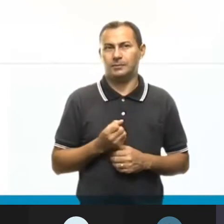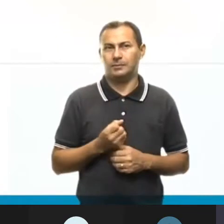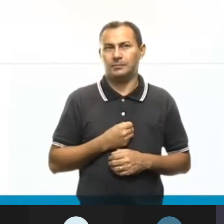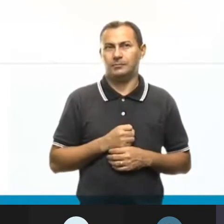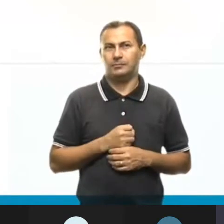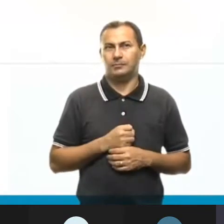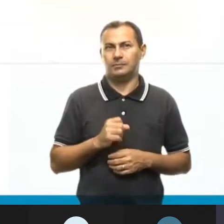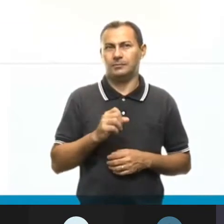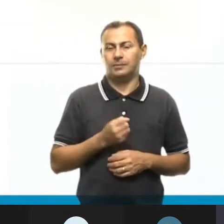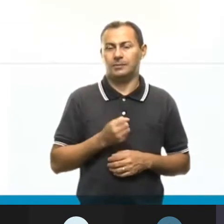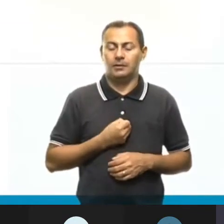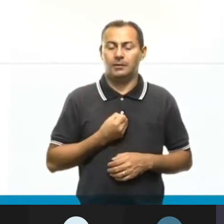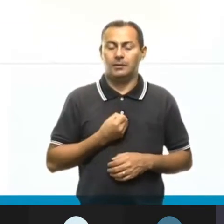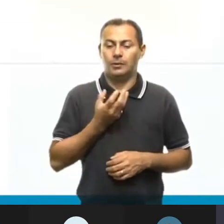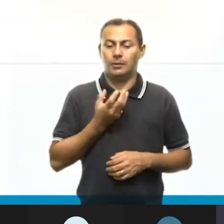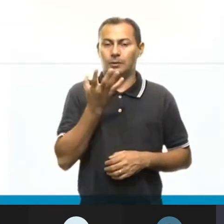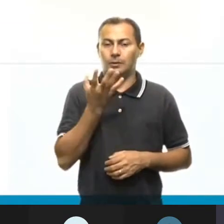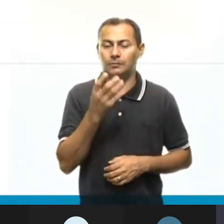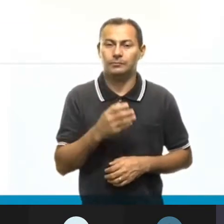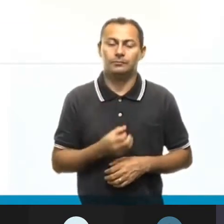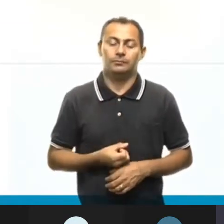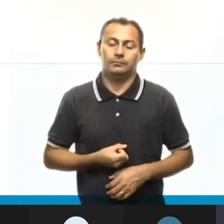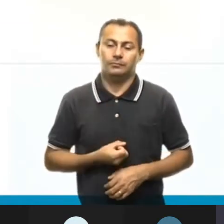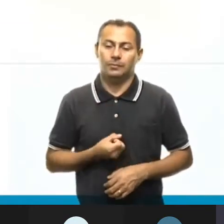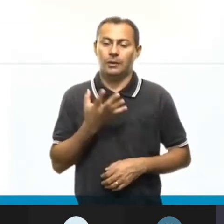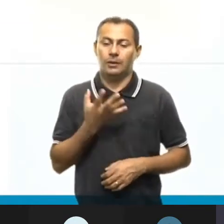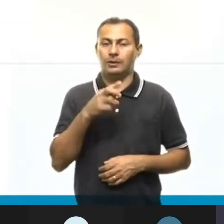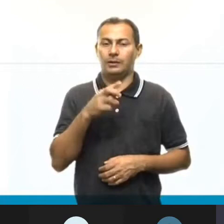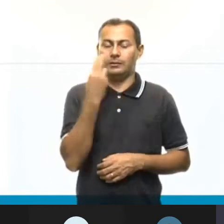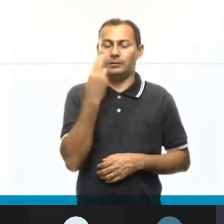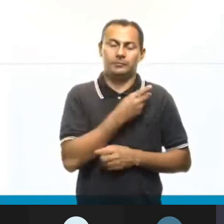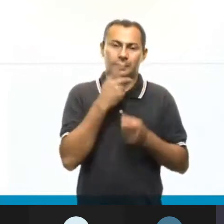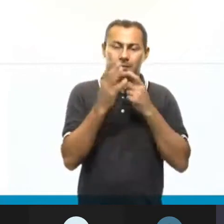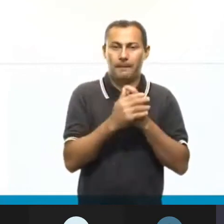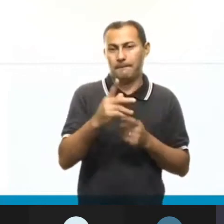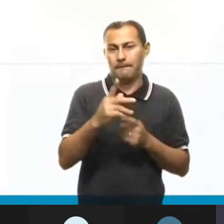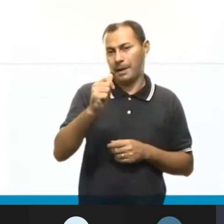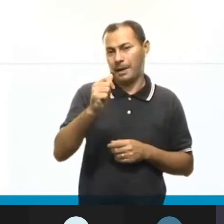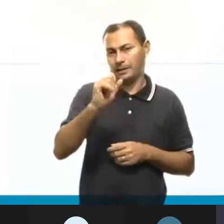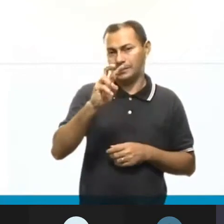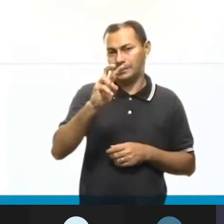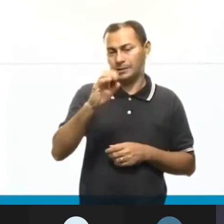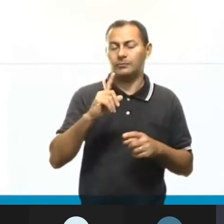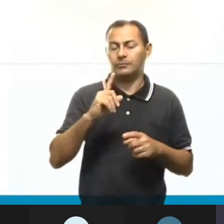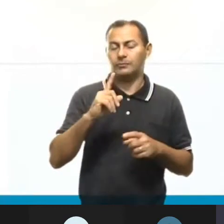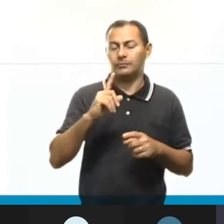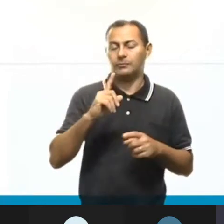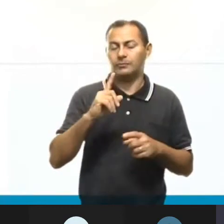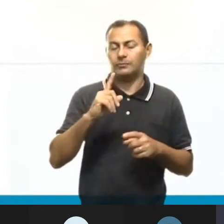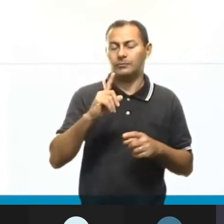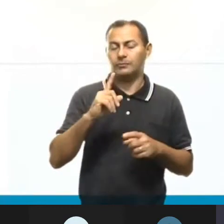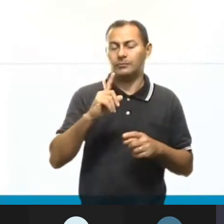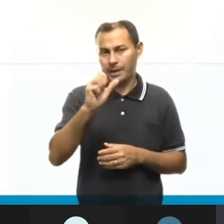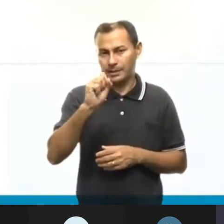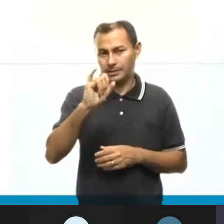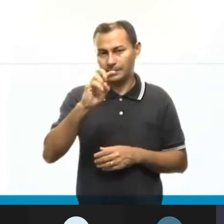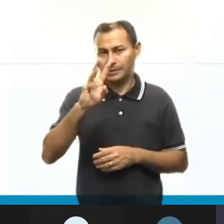expiração? A expiração, na verdade, ela é um processo que nós chamamos de passivo. Por que